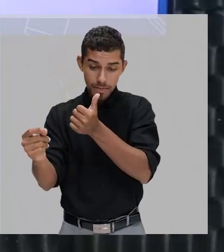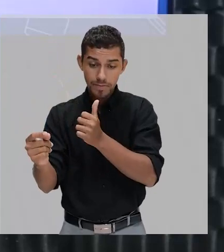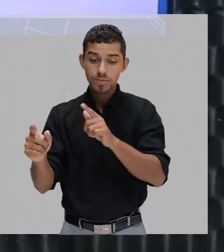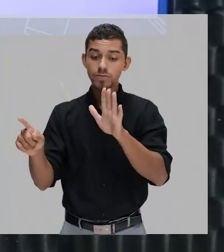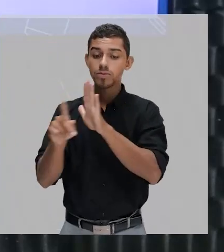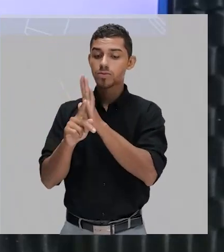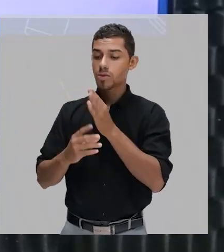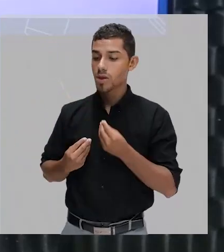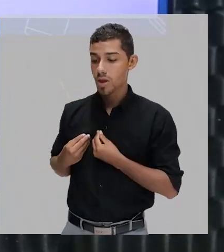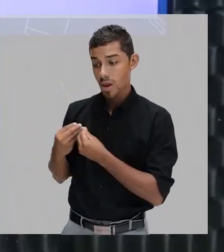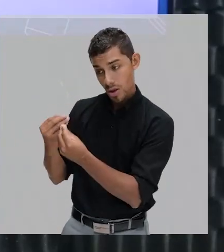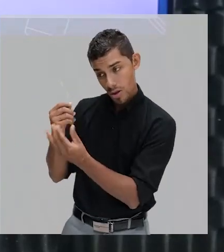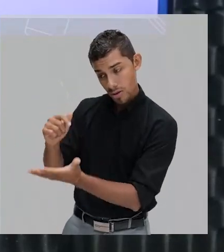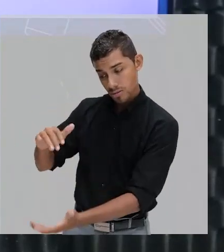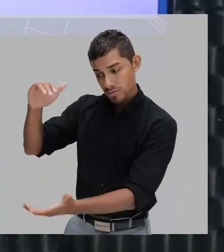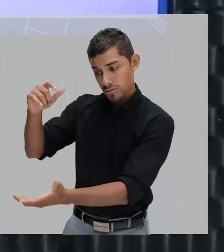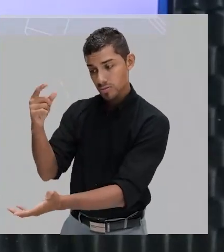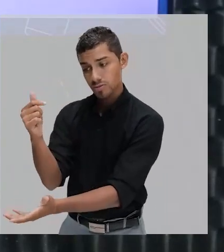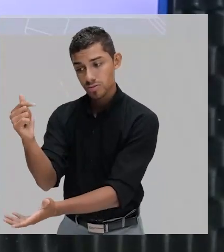uma recompensa, caso